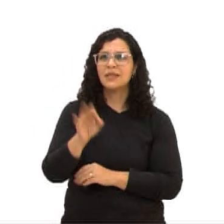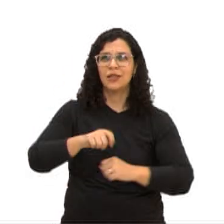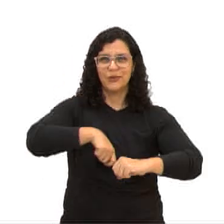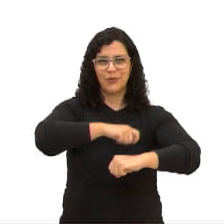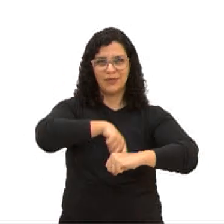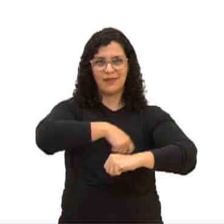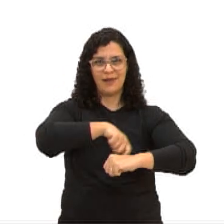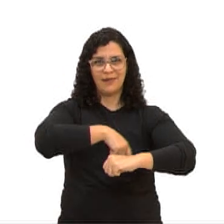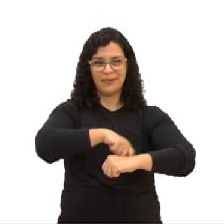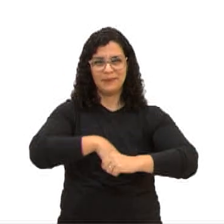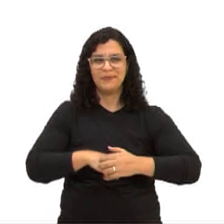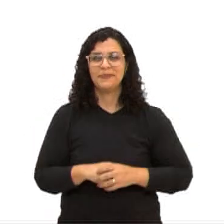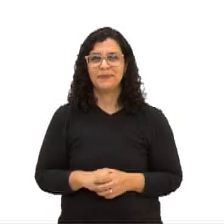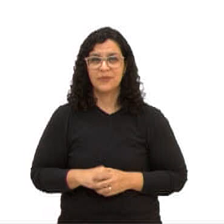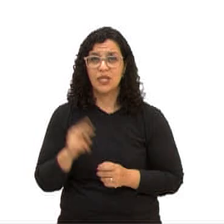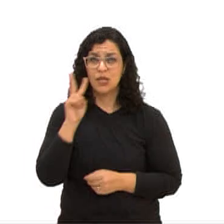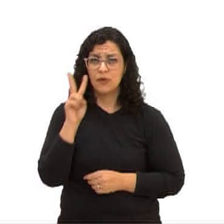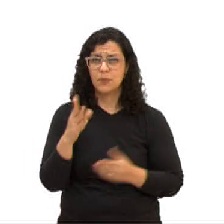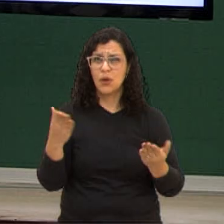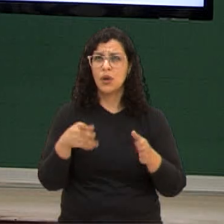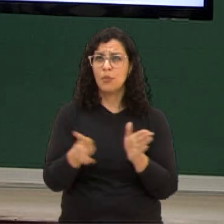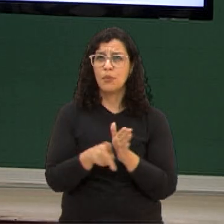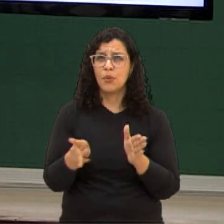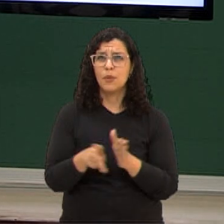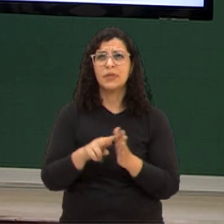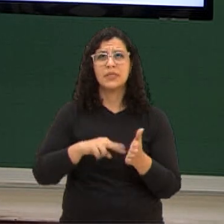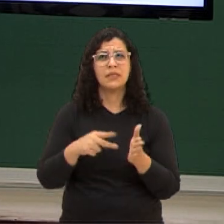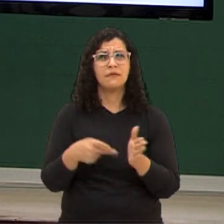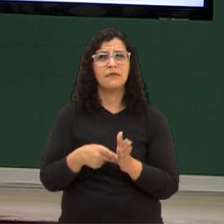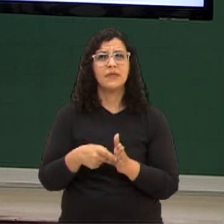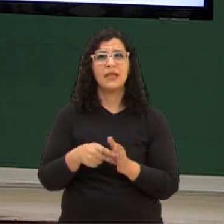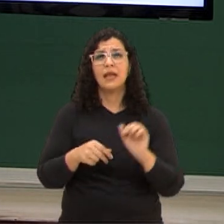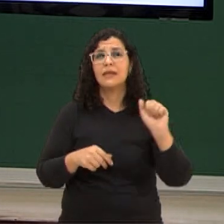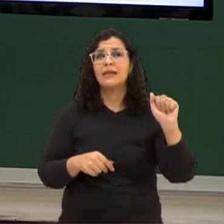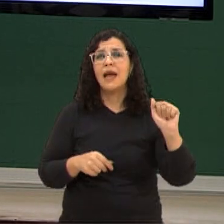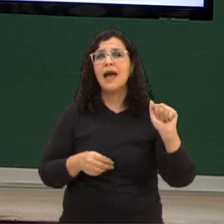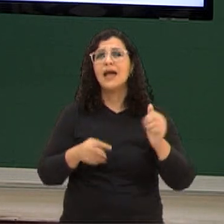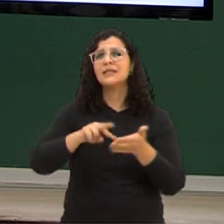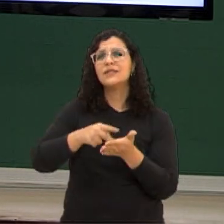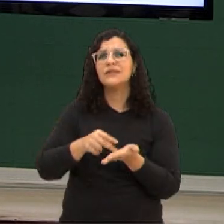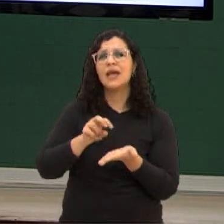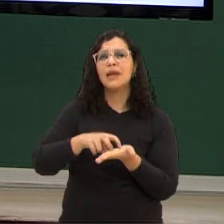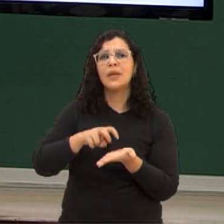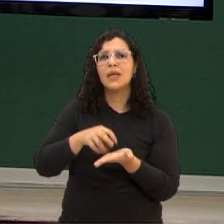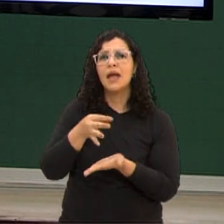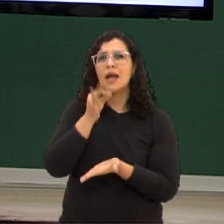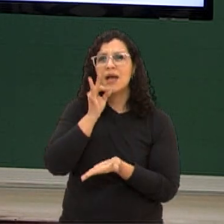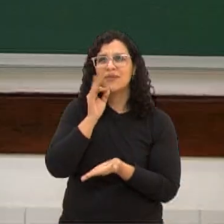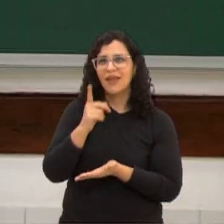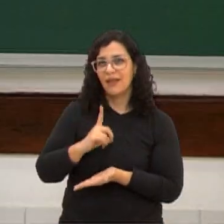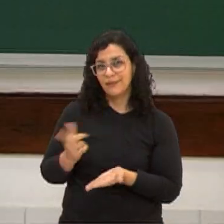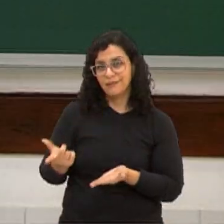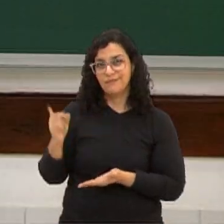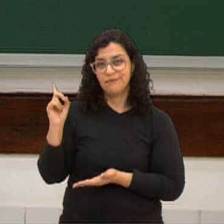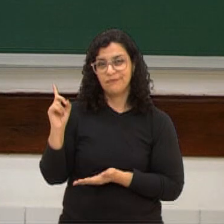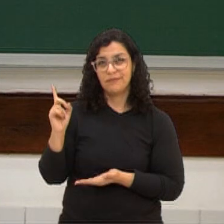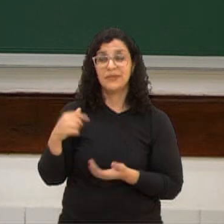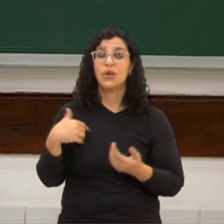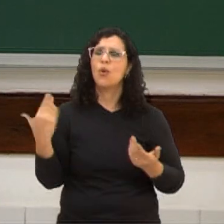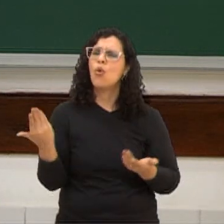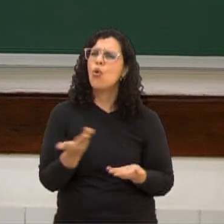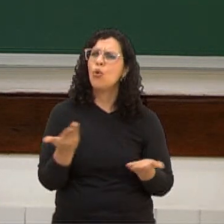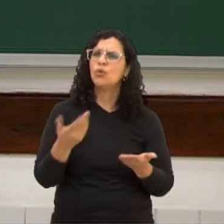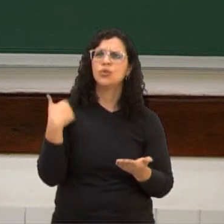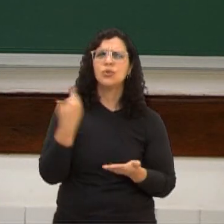é cocinar, né? Vimos que desayunar é tomar café da manhã. Então, aqui, cocinar. Então, que